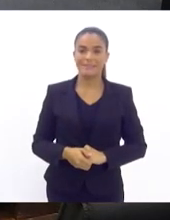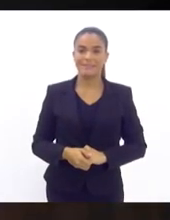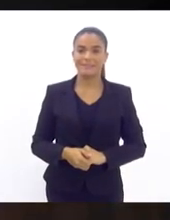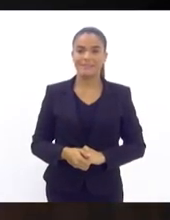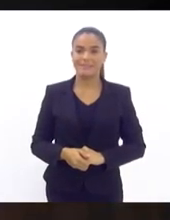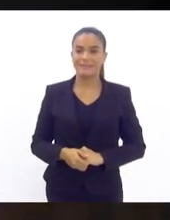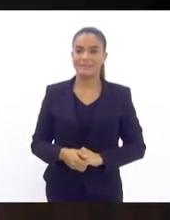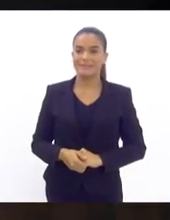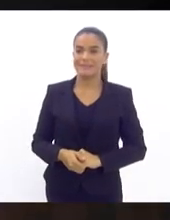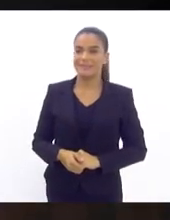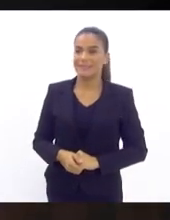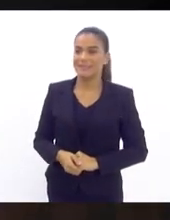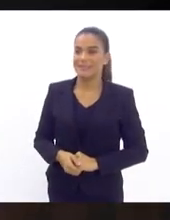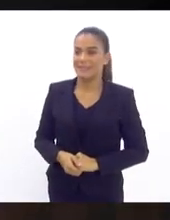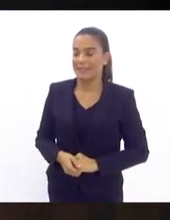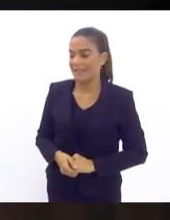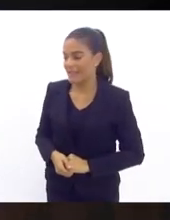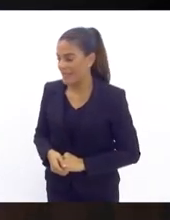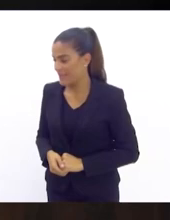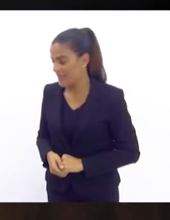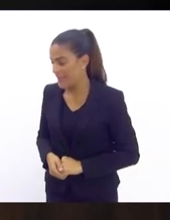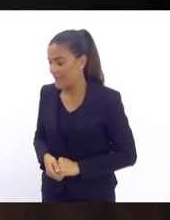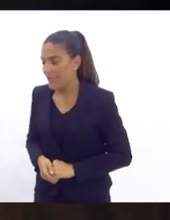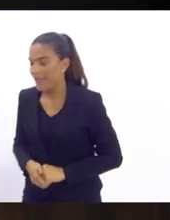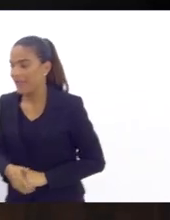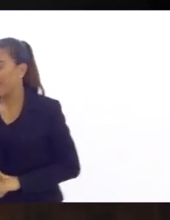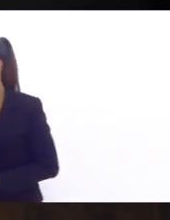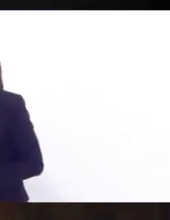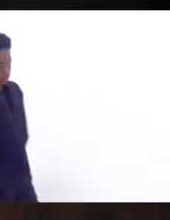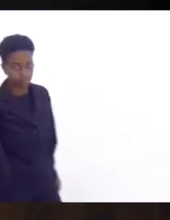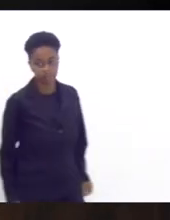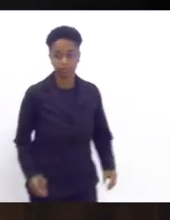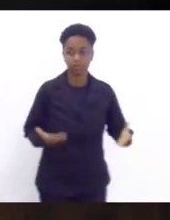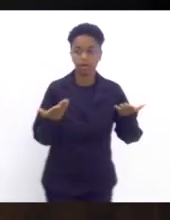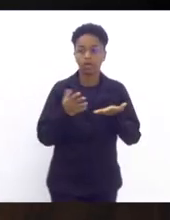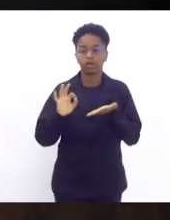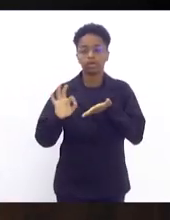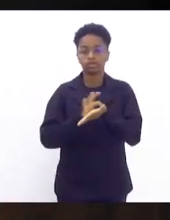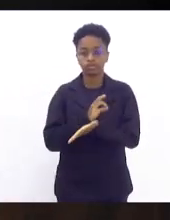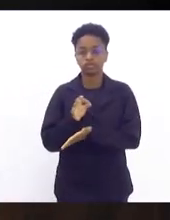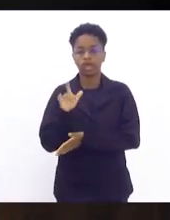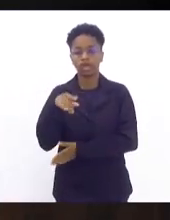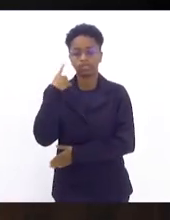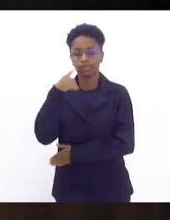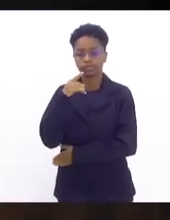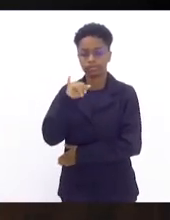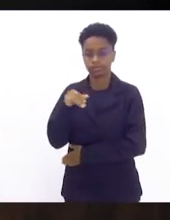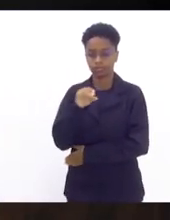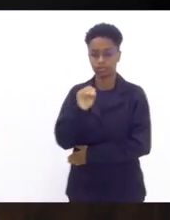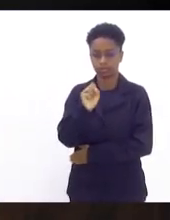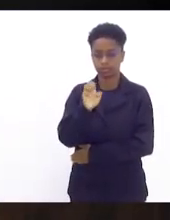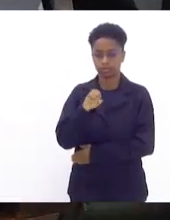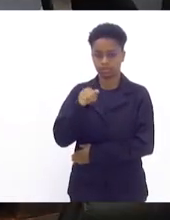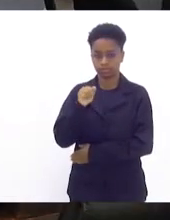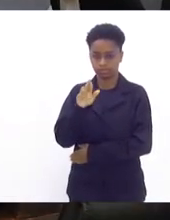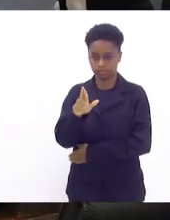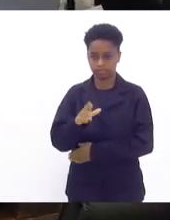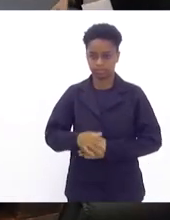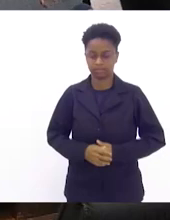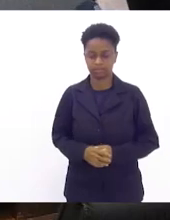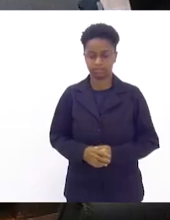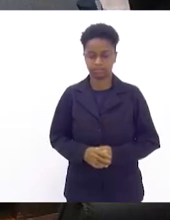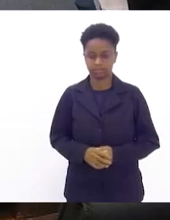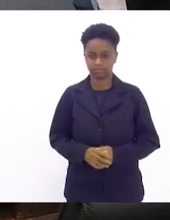O próximo orador inscrito é o nobre deputado professor Josimar, que dispõe de 10 minutos. Obrigado,